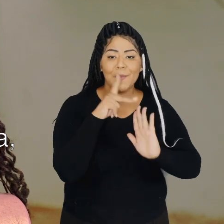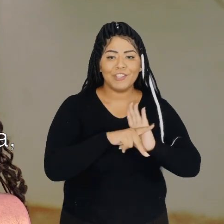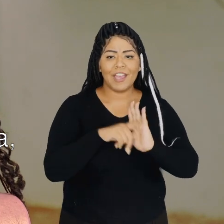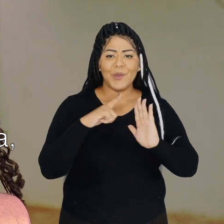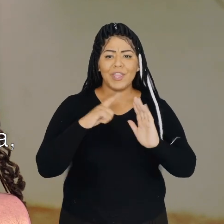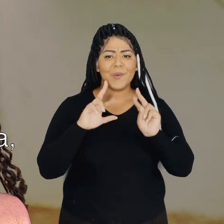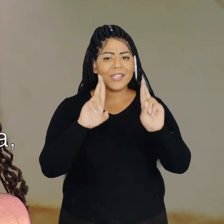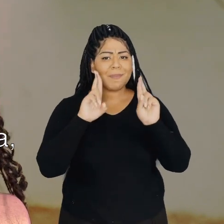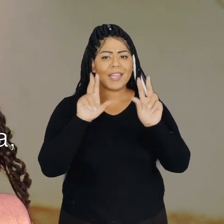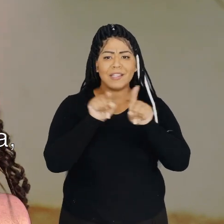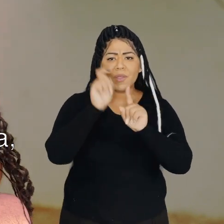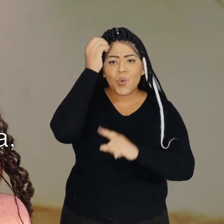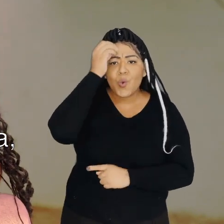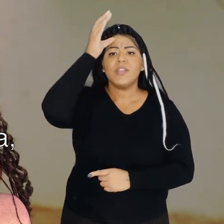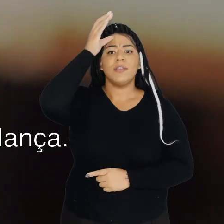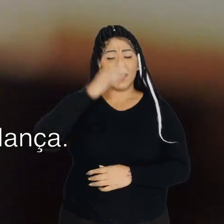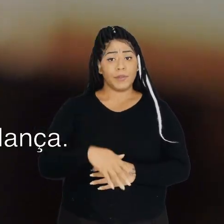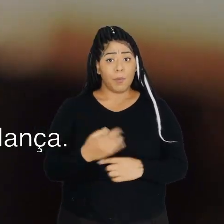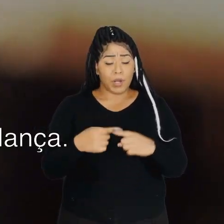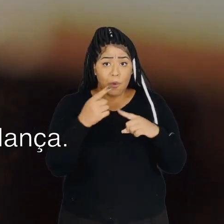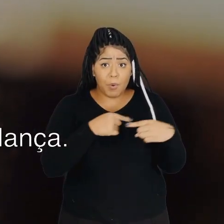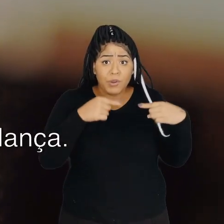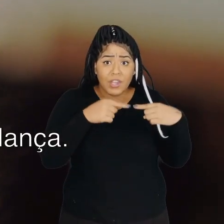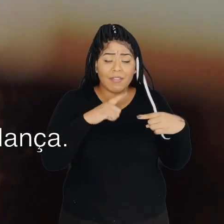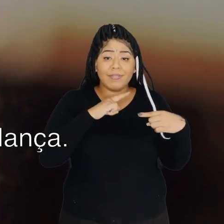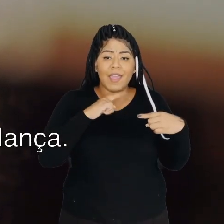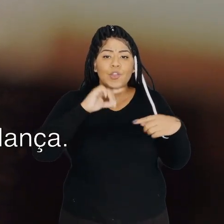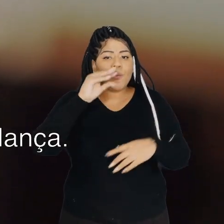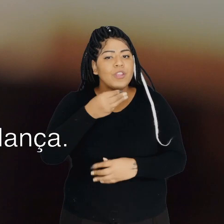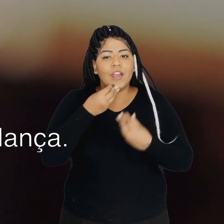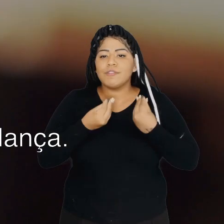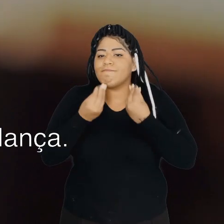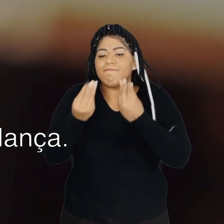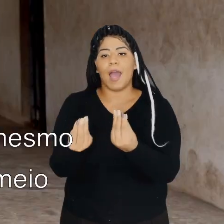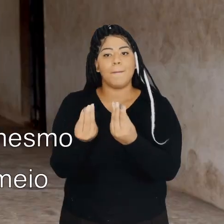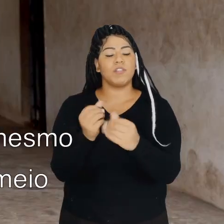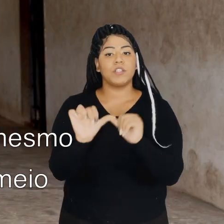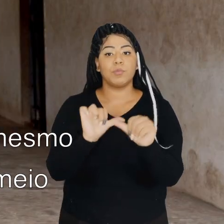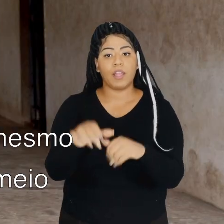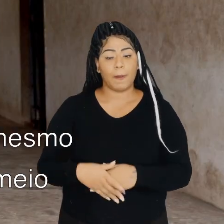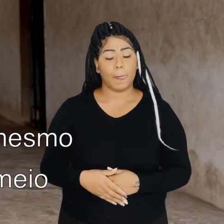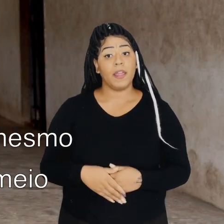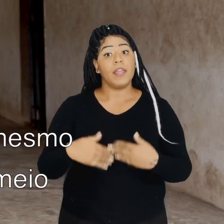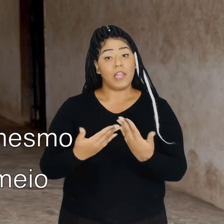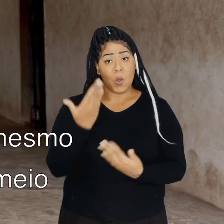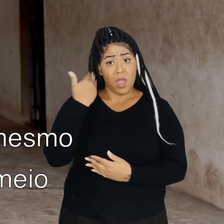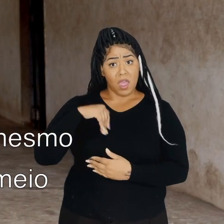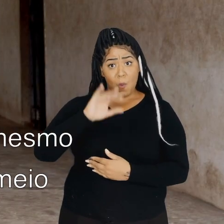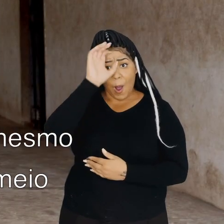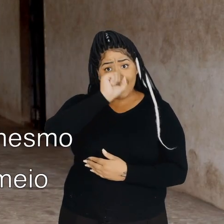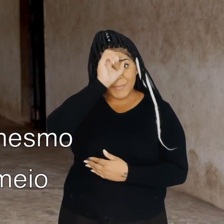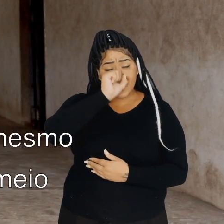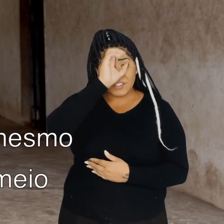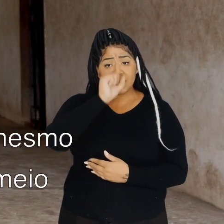traz esperança, traz conhecimento. O projeto ele dá oportunidades de mudança. Então no La Liga eu aprendi que mesmo